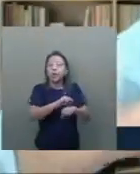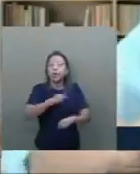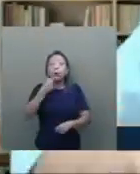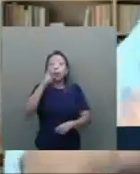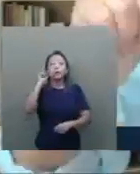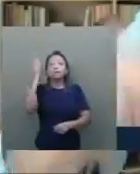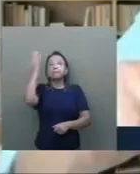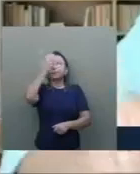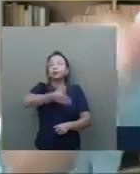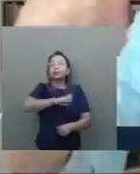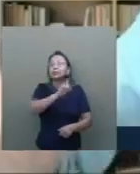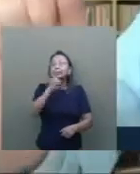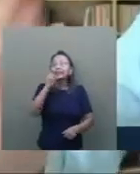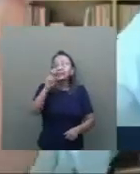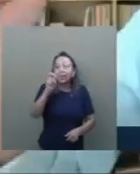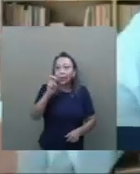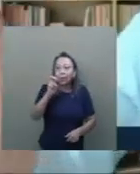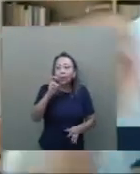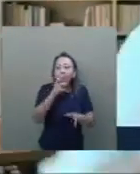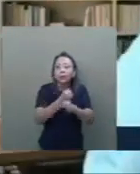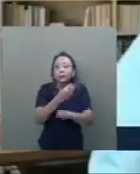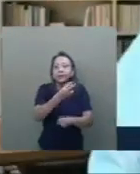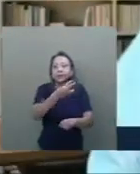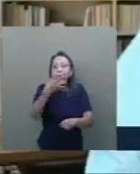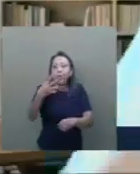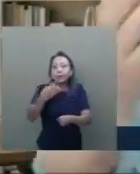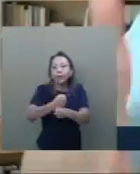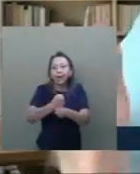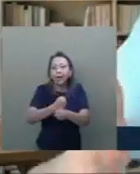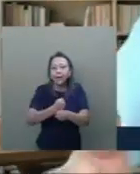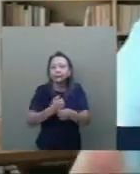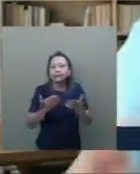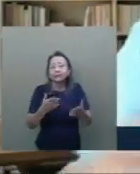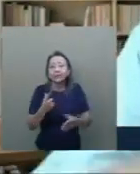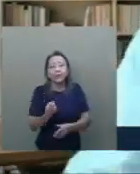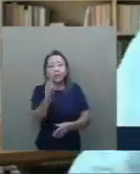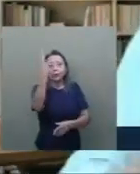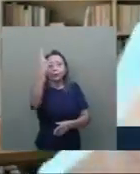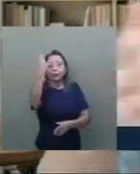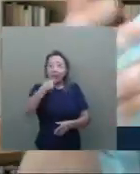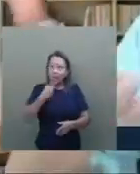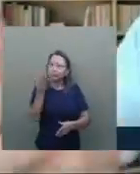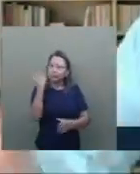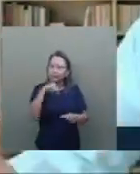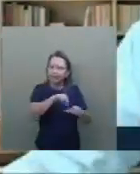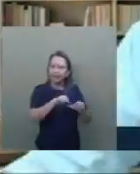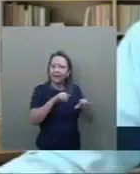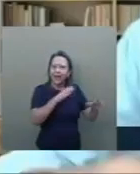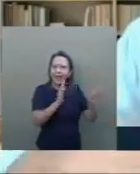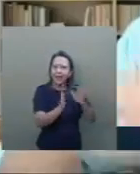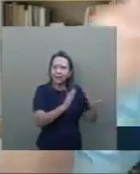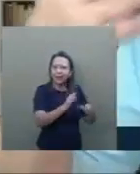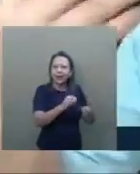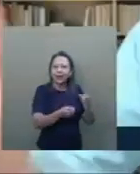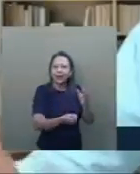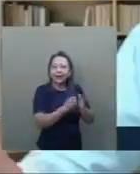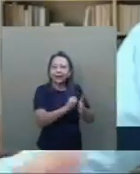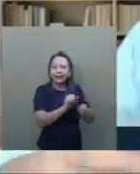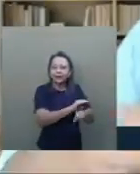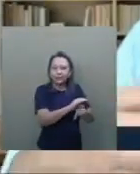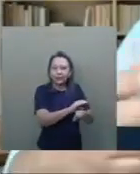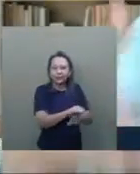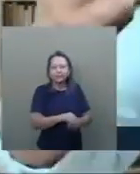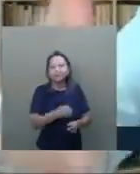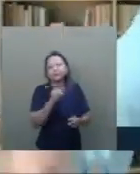ontem, dia 5, 34 anos. Eu fui constituinte, eu estava lá, podia falar de Ulisses